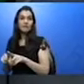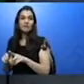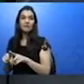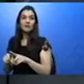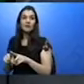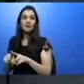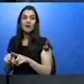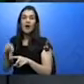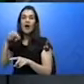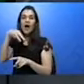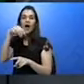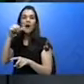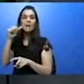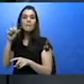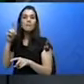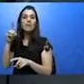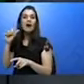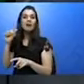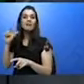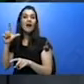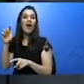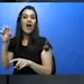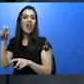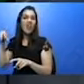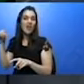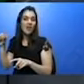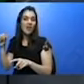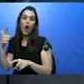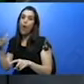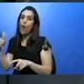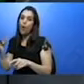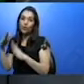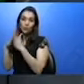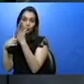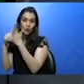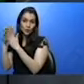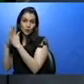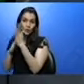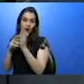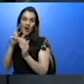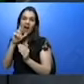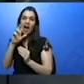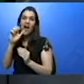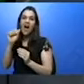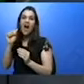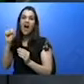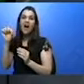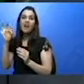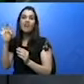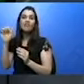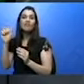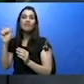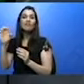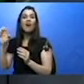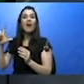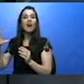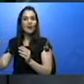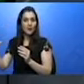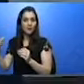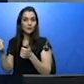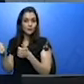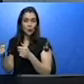de Maddalena Doni, de Rafael Sanzio, tá? Então, vocês vão fazer essa tarefinha, tá,